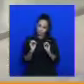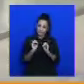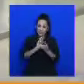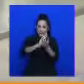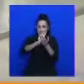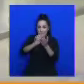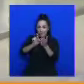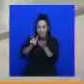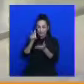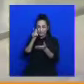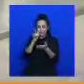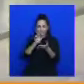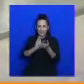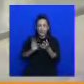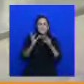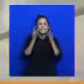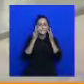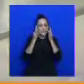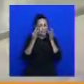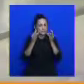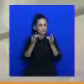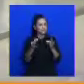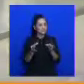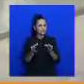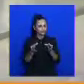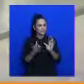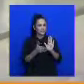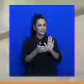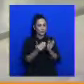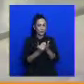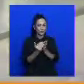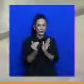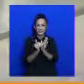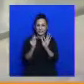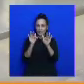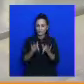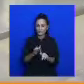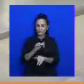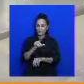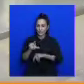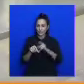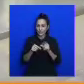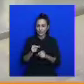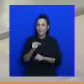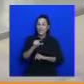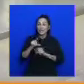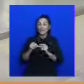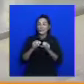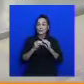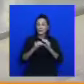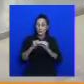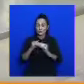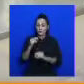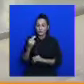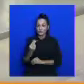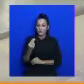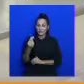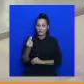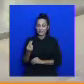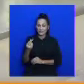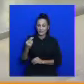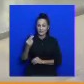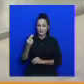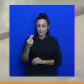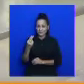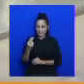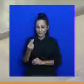São muitas chances de ganhar. Fique de olho na sua aposta do início ao fim do sorteio. Este é o sorteio do concurso